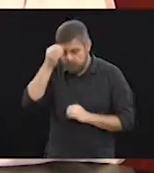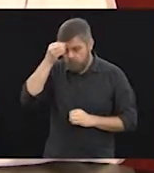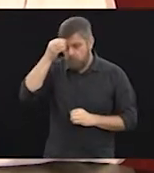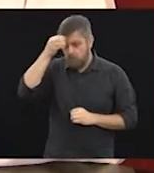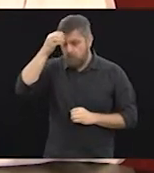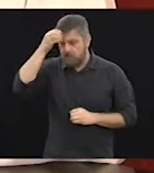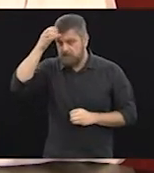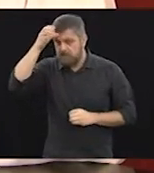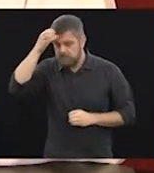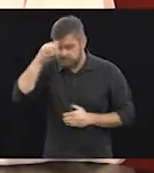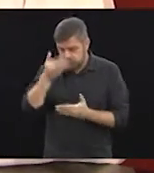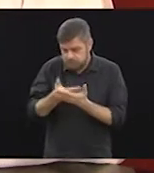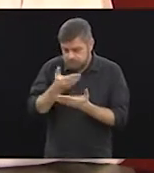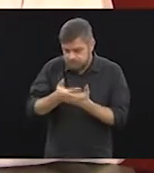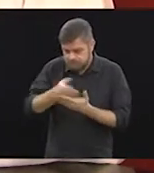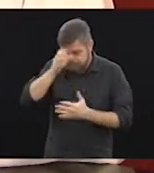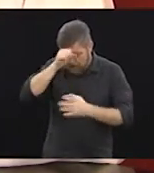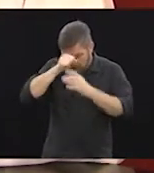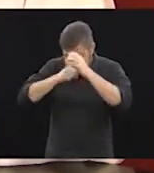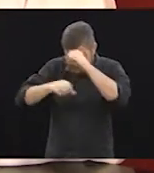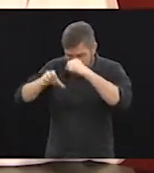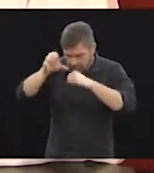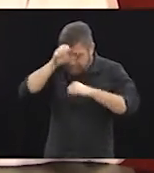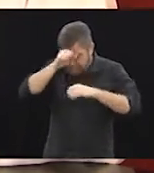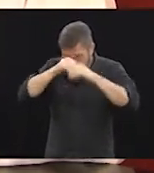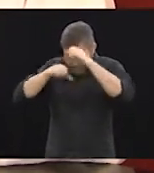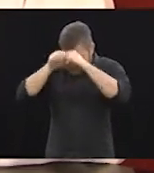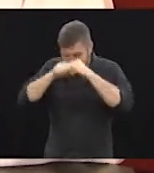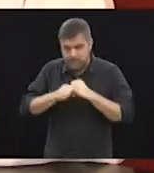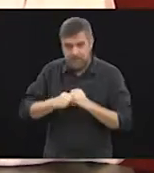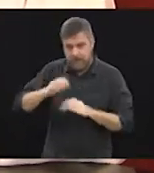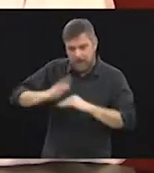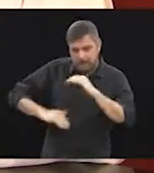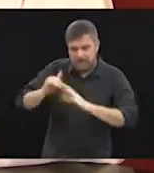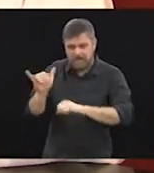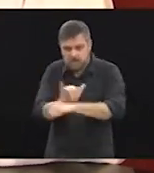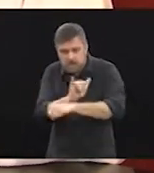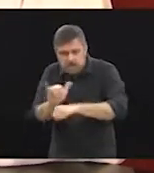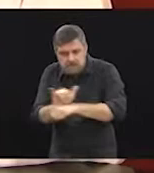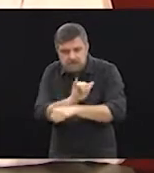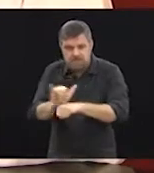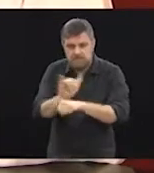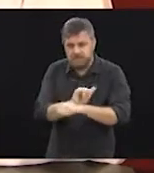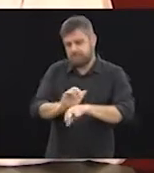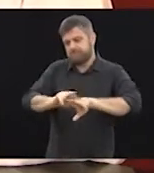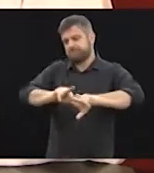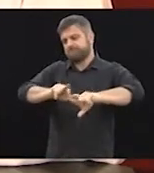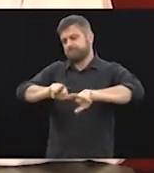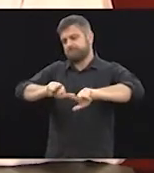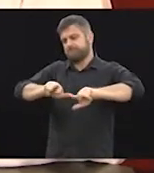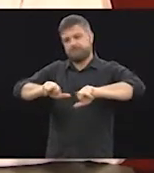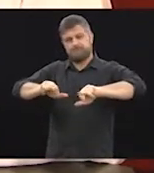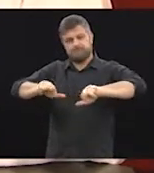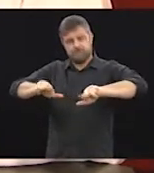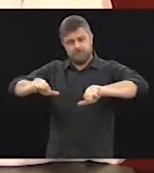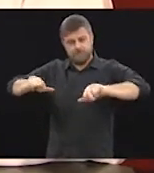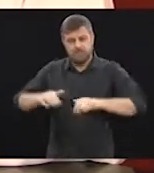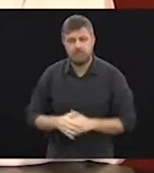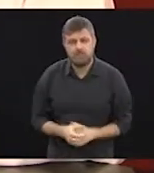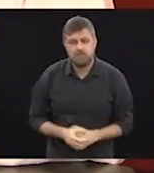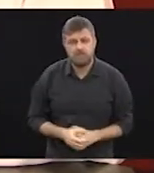conhecimento se expandiu e as informações são muitas. As propedêuticas, as alternativas, as possibilidades são